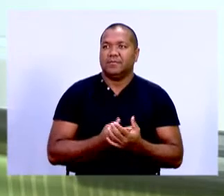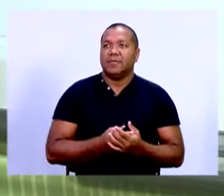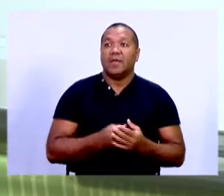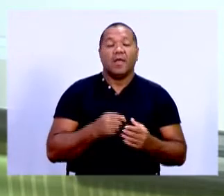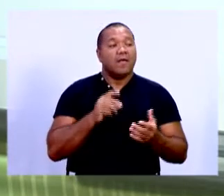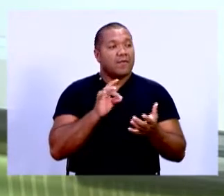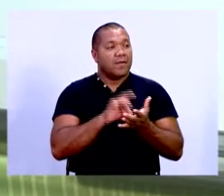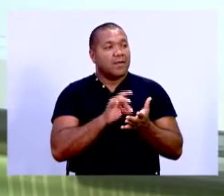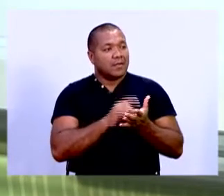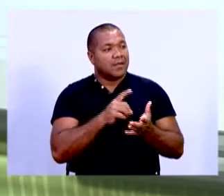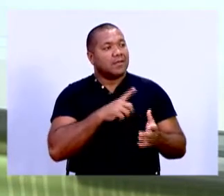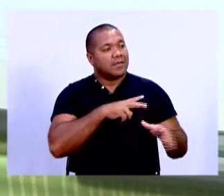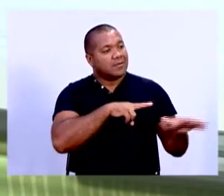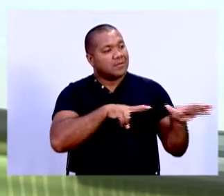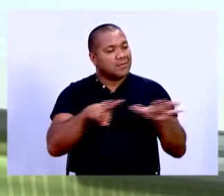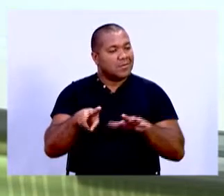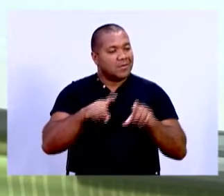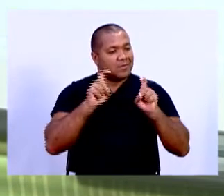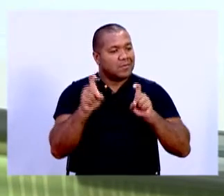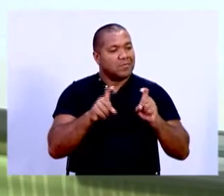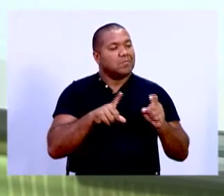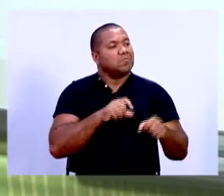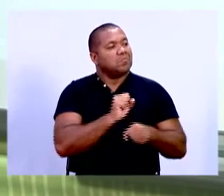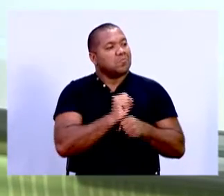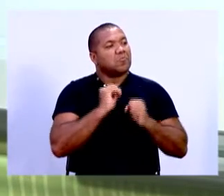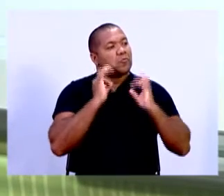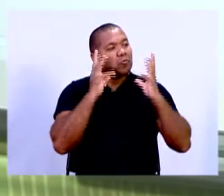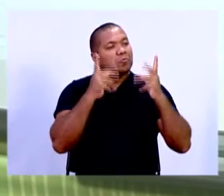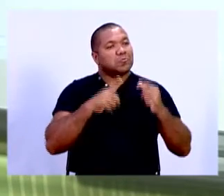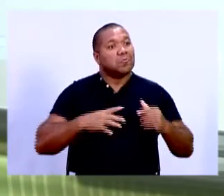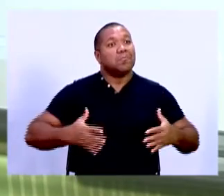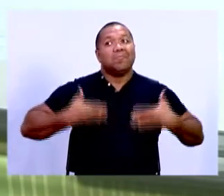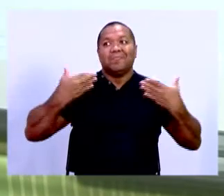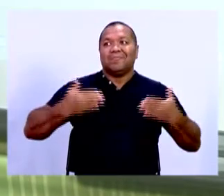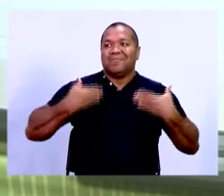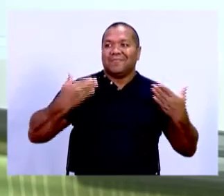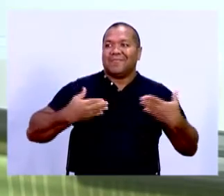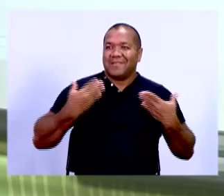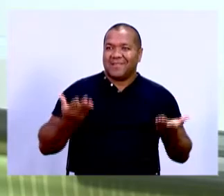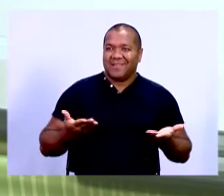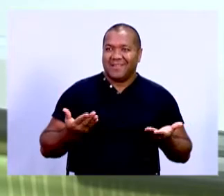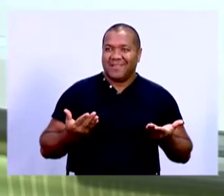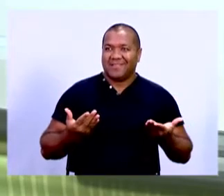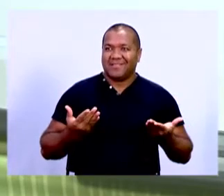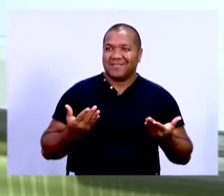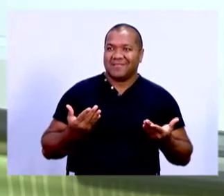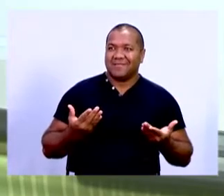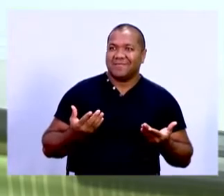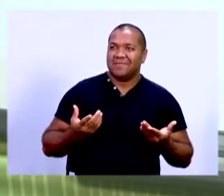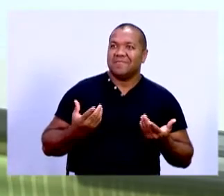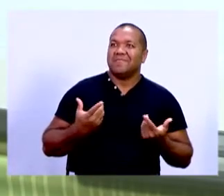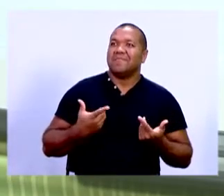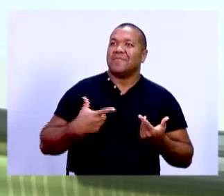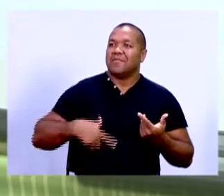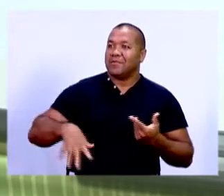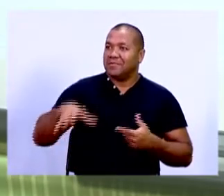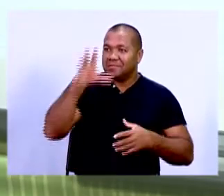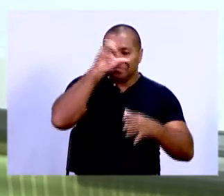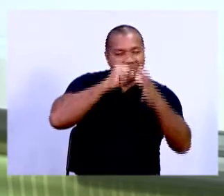de Informática. Espero que todos estejam animados para angariar